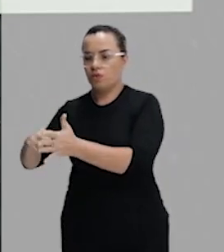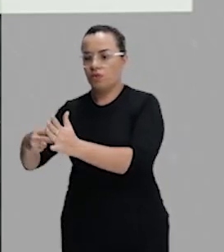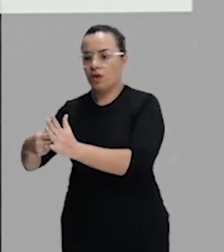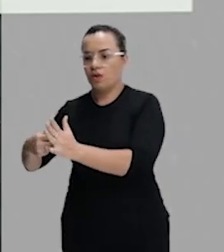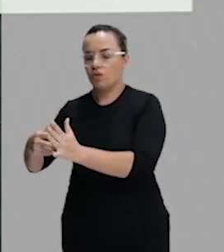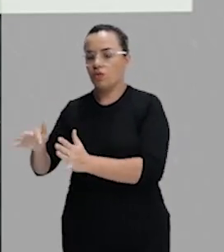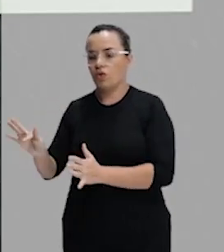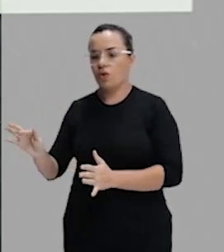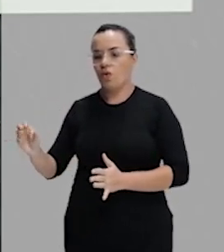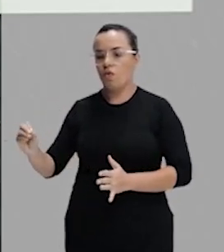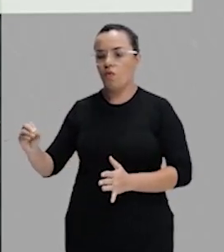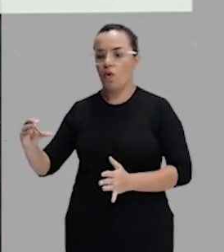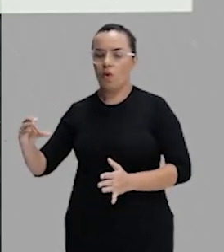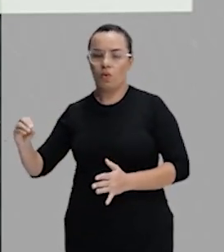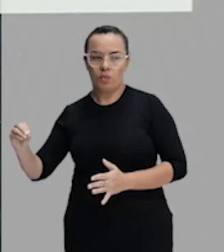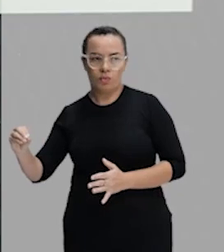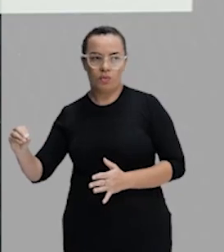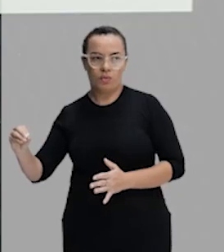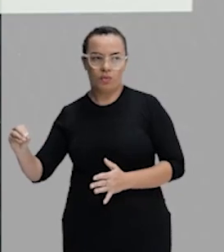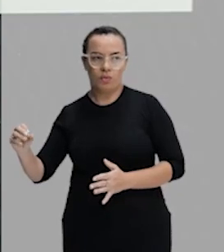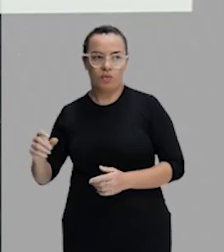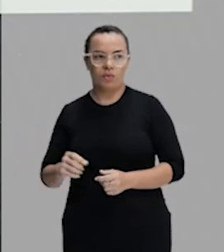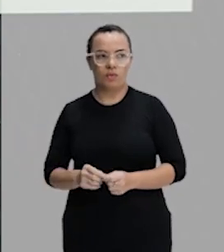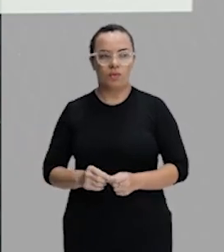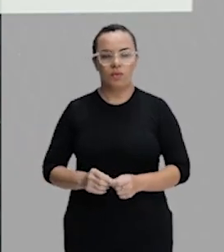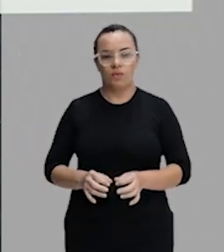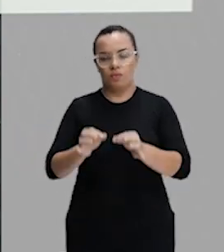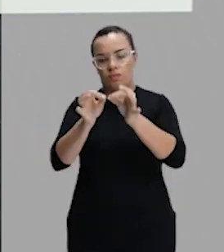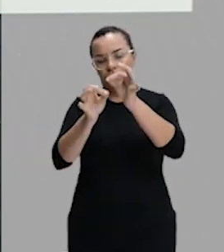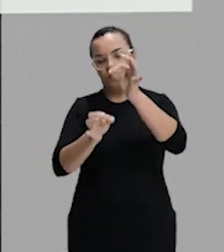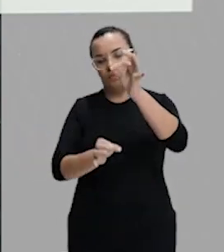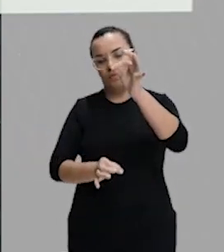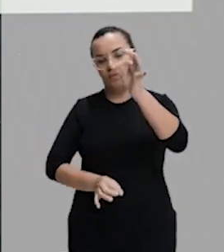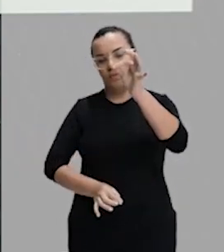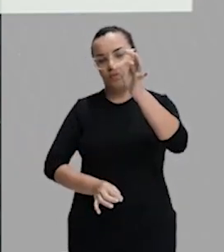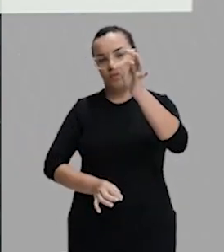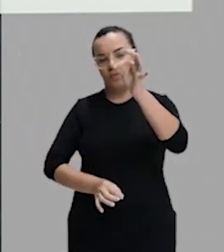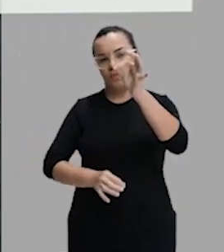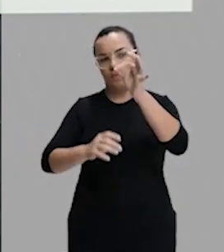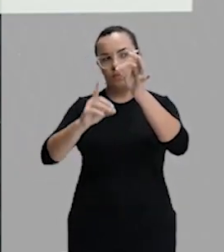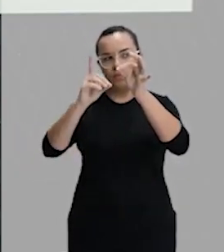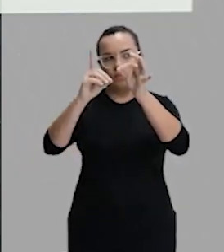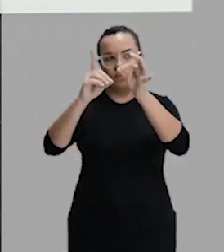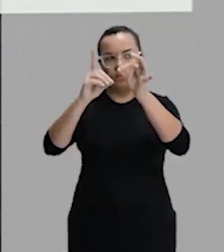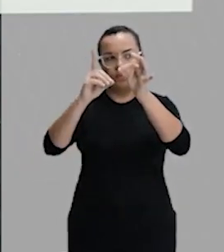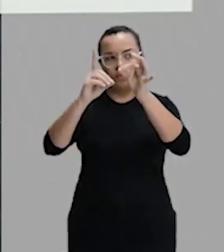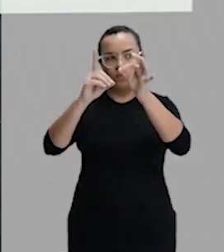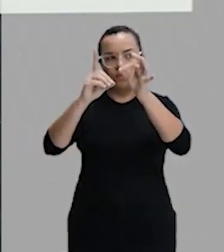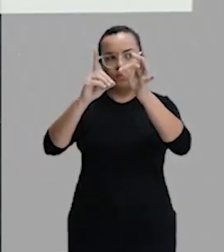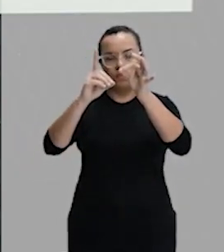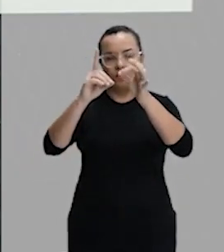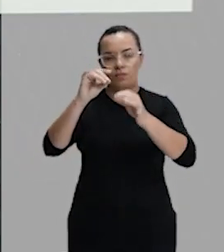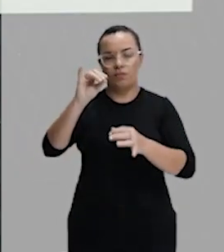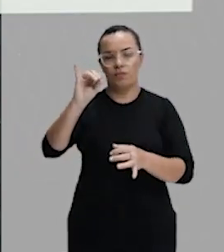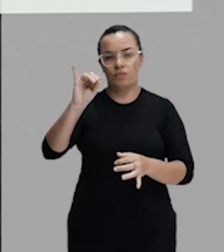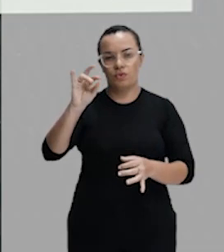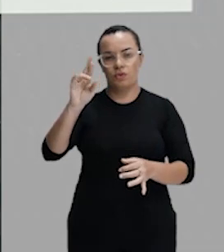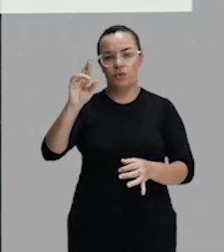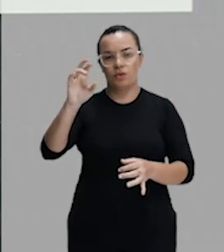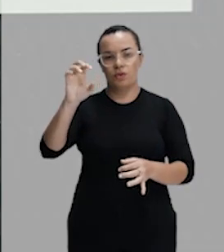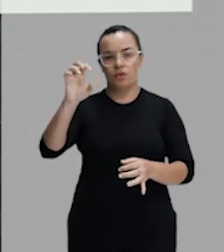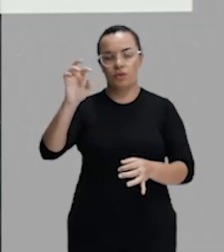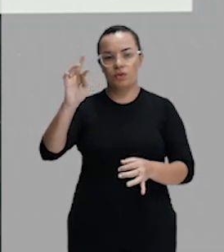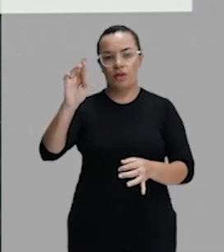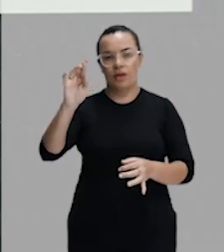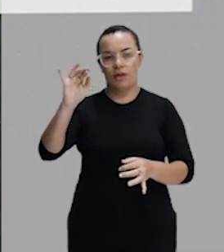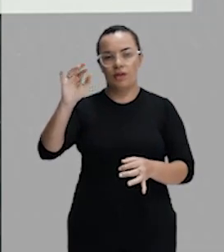certo? E eu tenho aqui uma reta, tá? Que eu vou chamar de reta diretriz. Já a gente